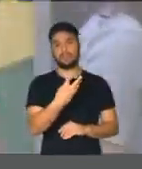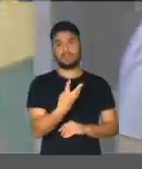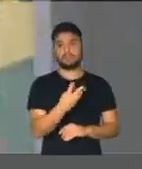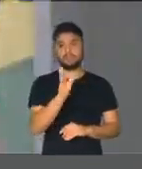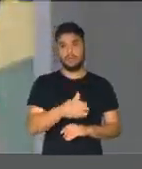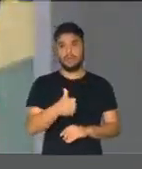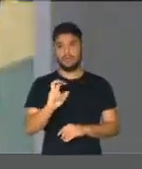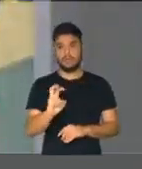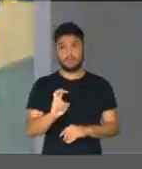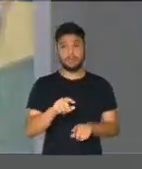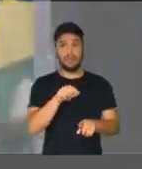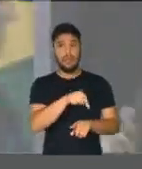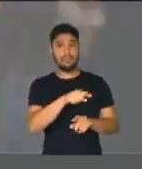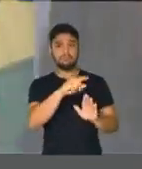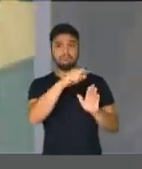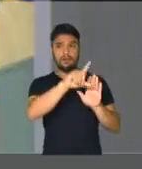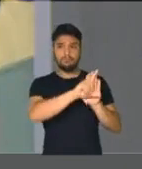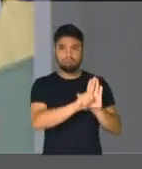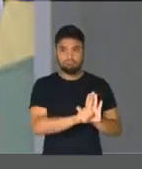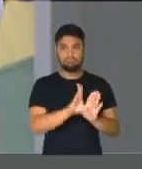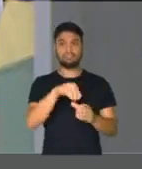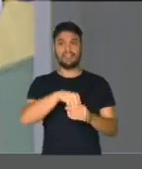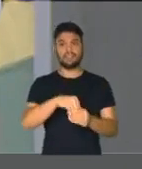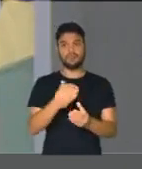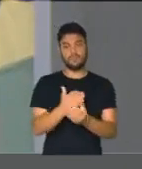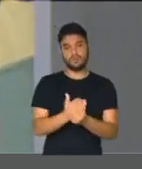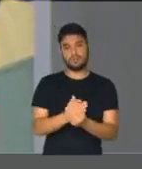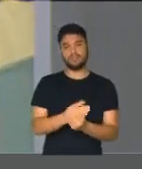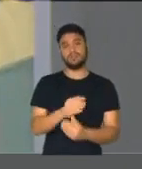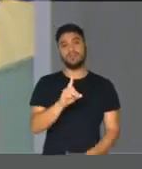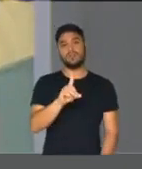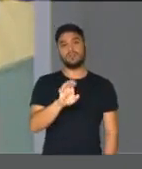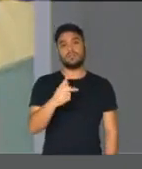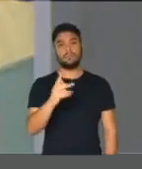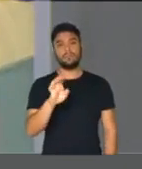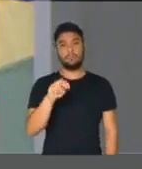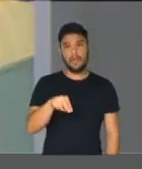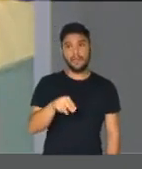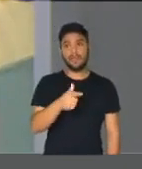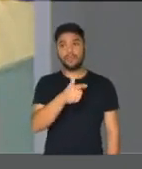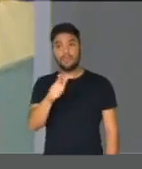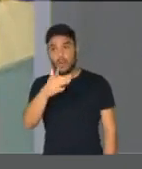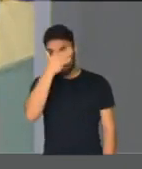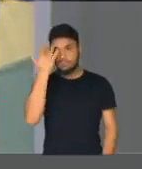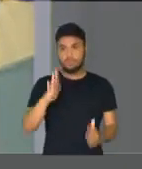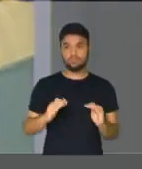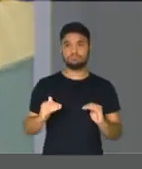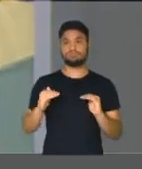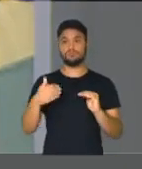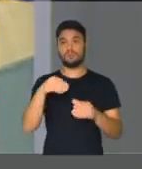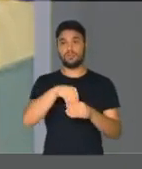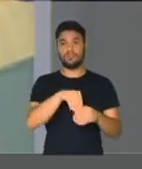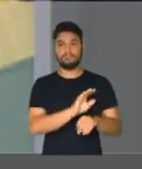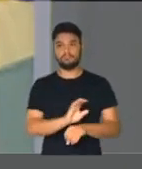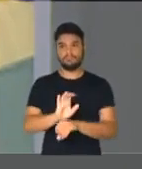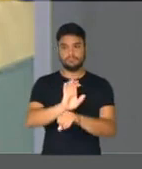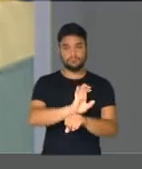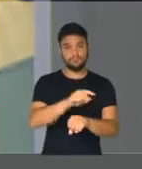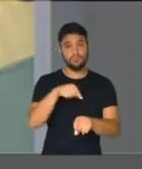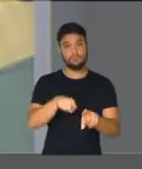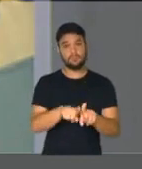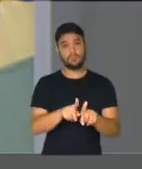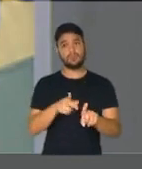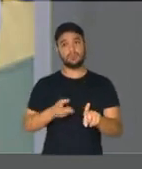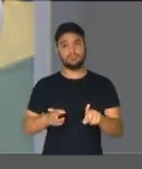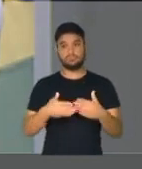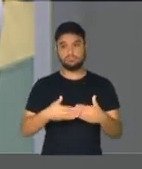13.146/2015, relacionadas neste processo pelo DEPEN e outras autoridades estaduais, enquanto